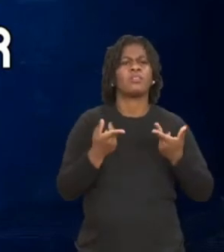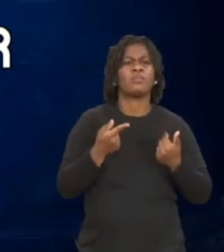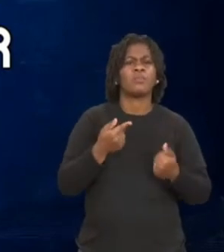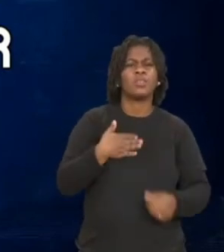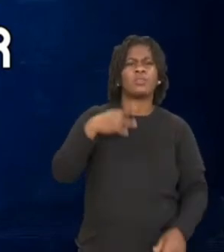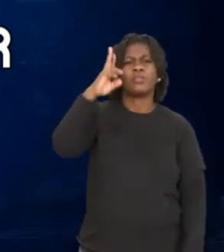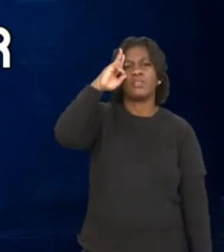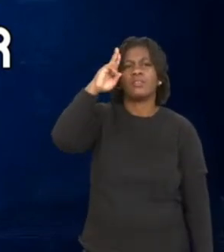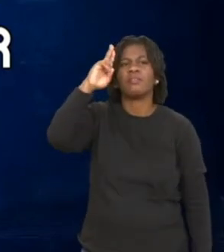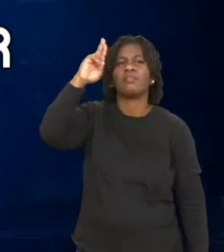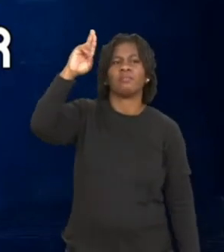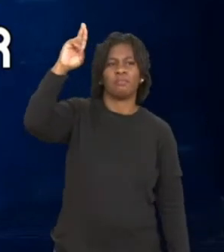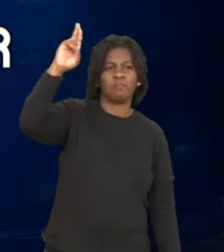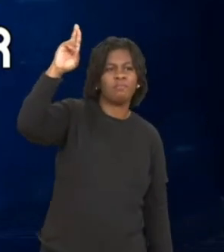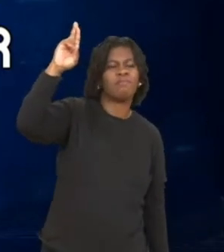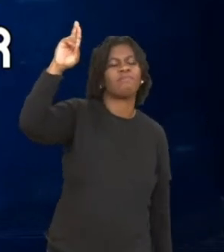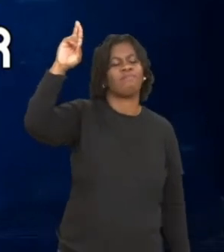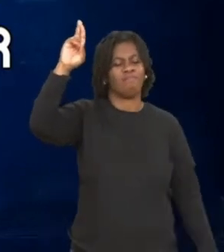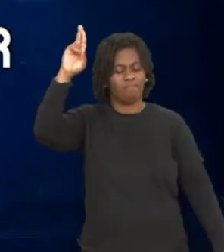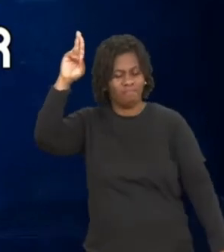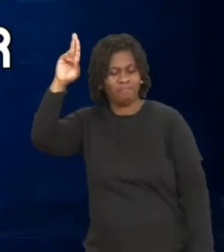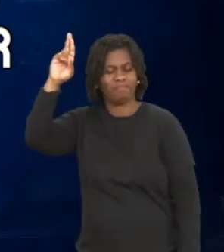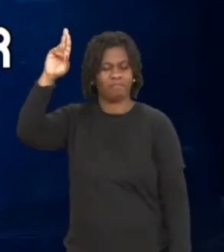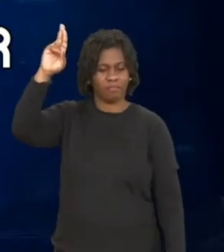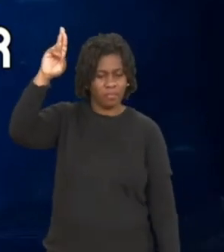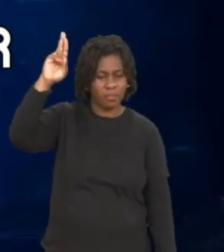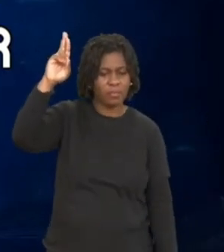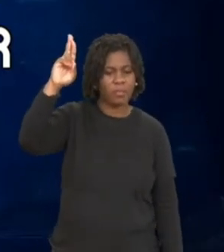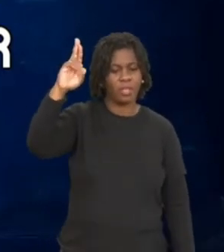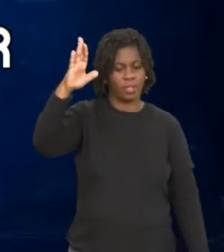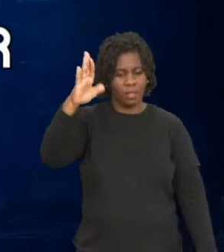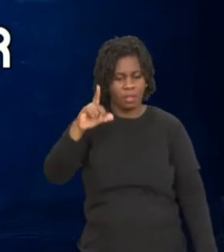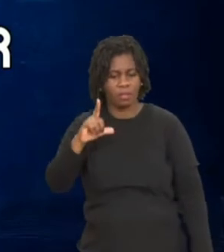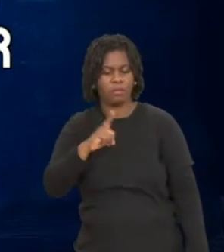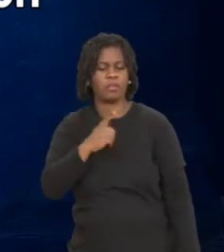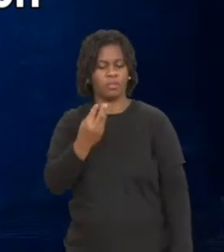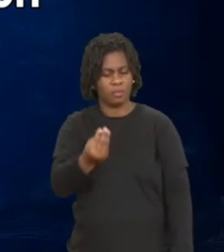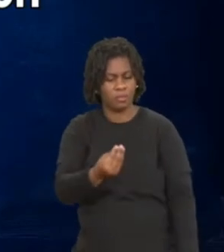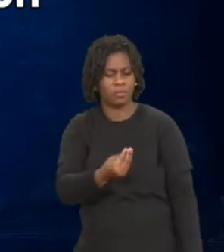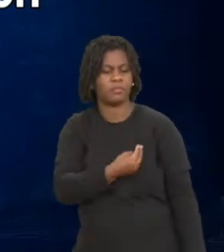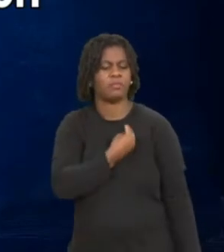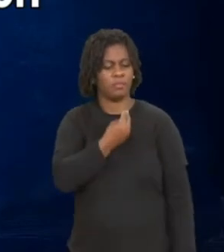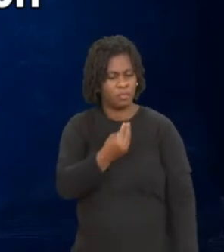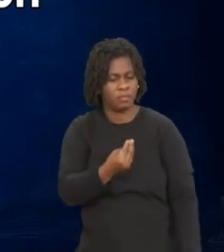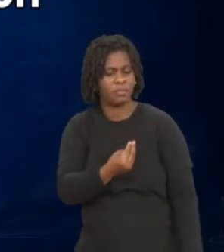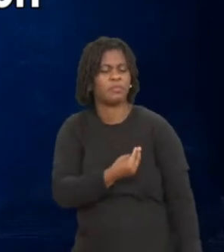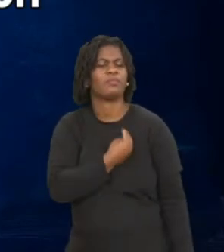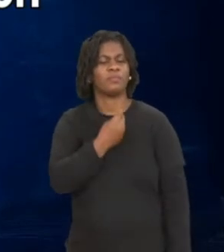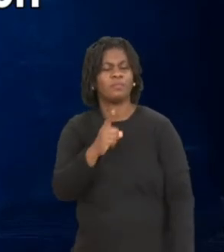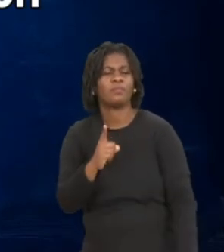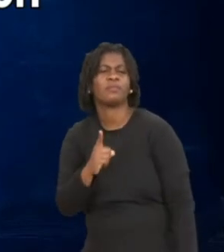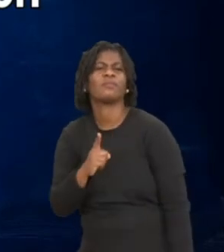poderoso, meu Senhor. Enquanto vais em mim,